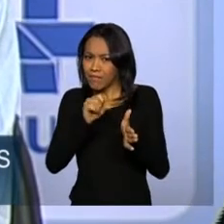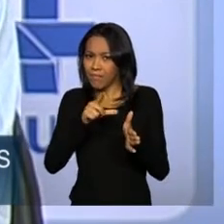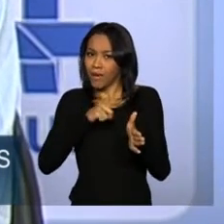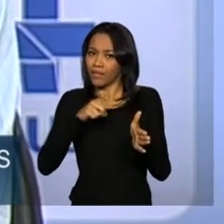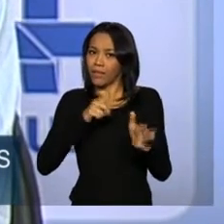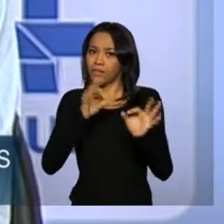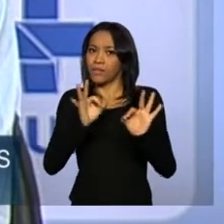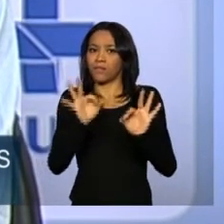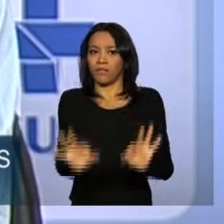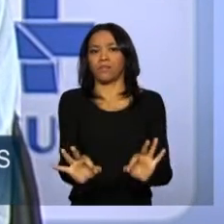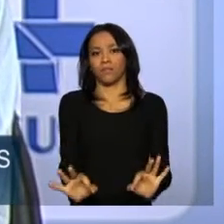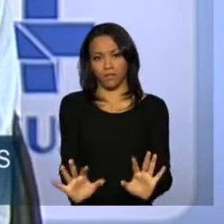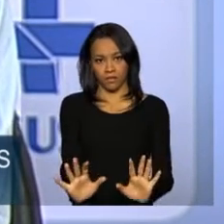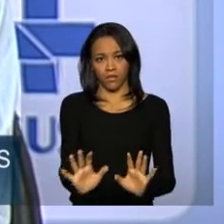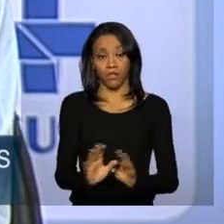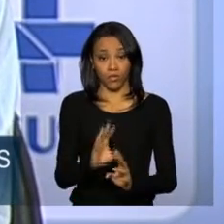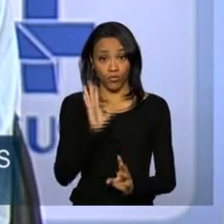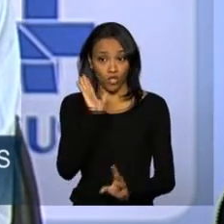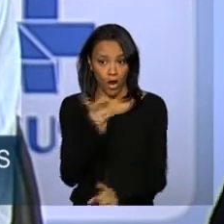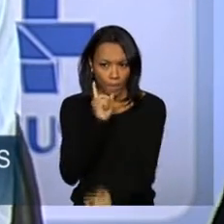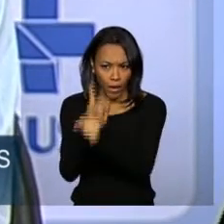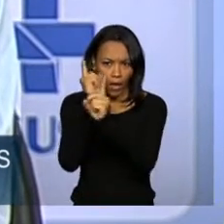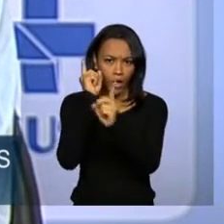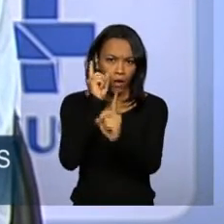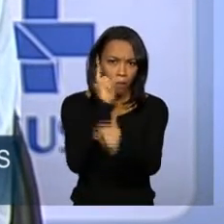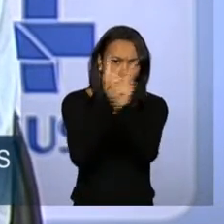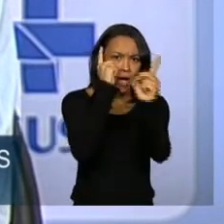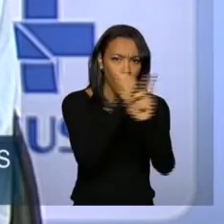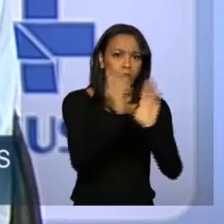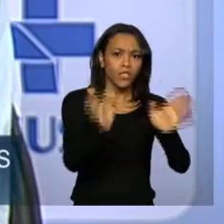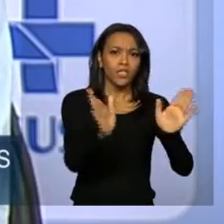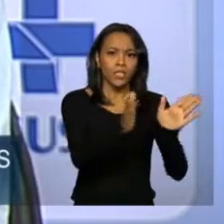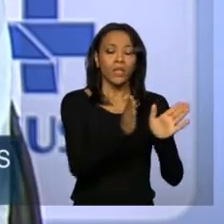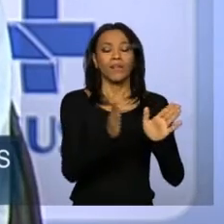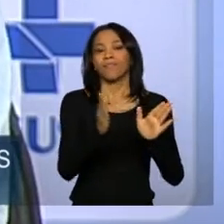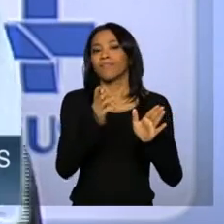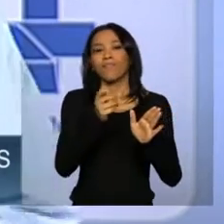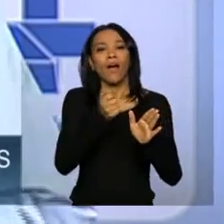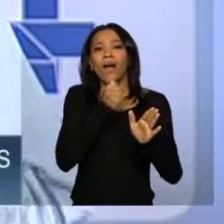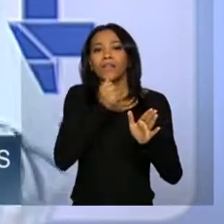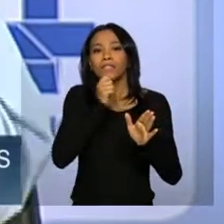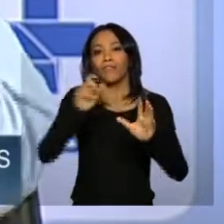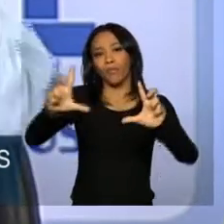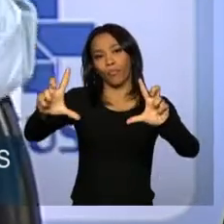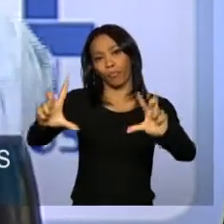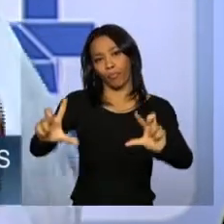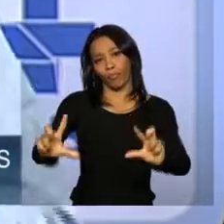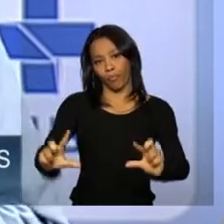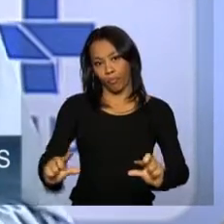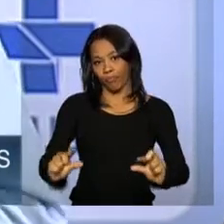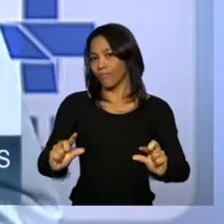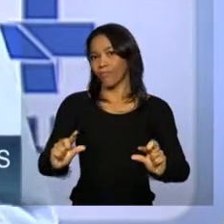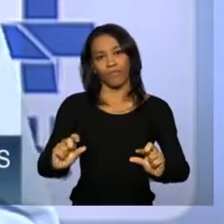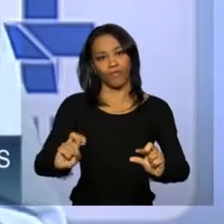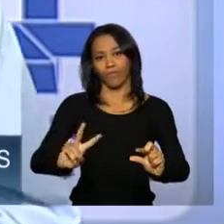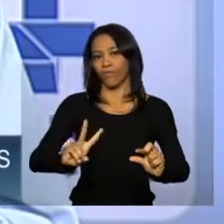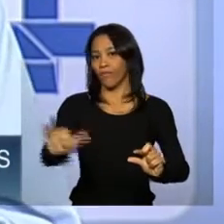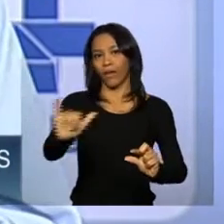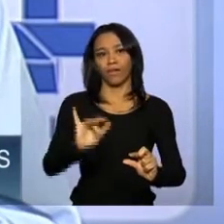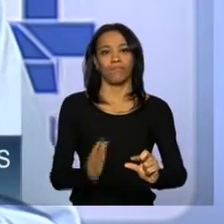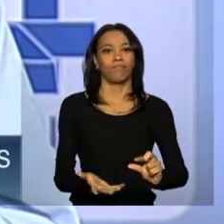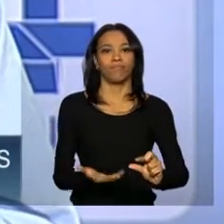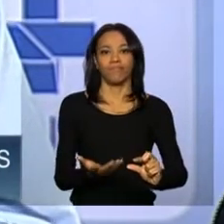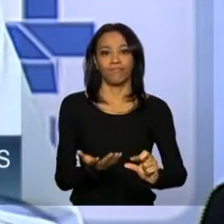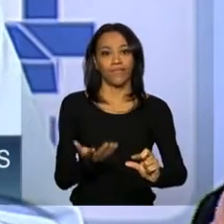o número de casos notificados nunca vai baixar, porque ele é cumulativo.